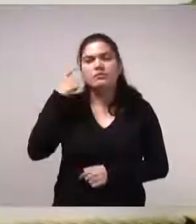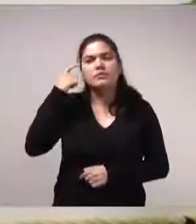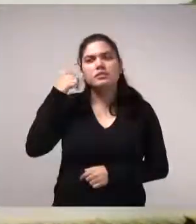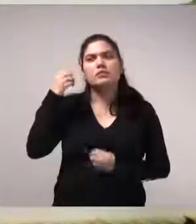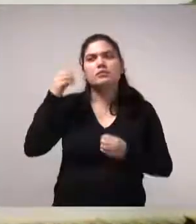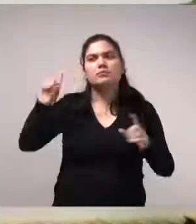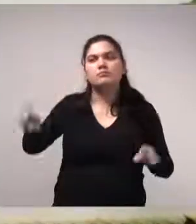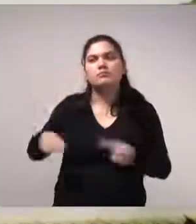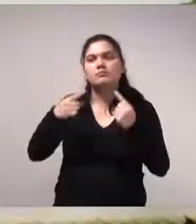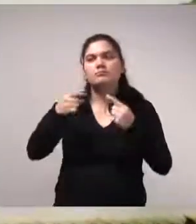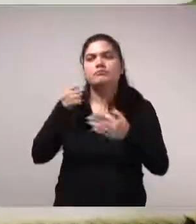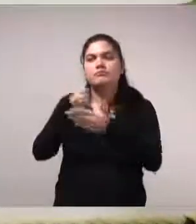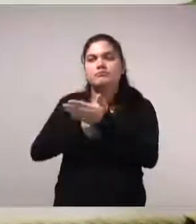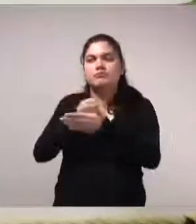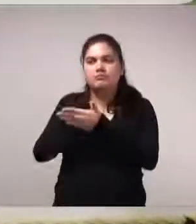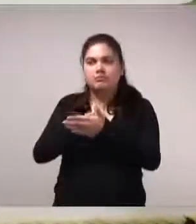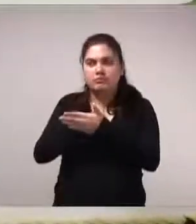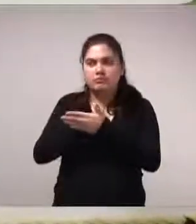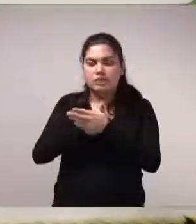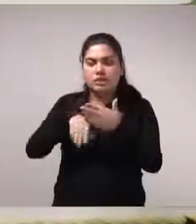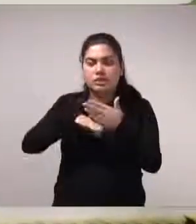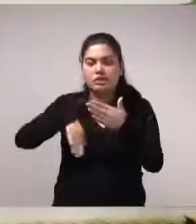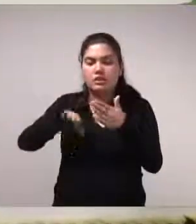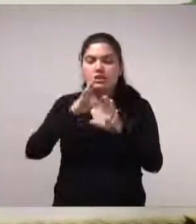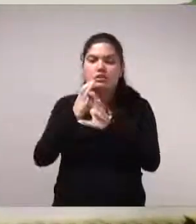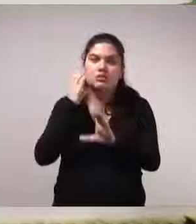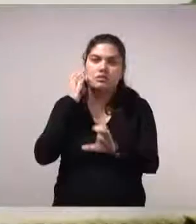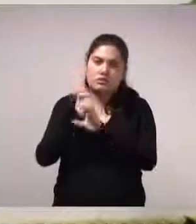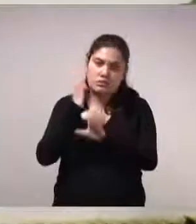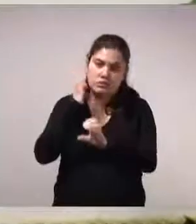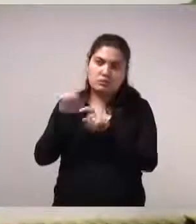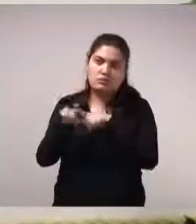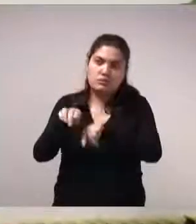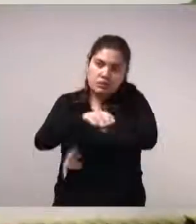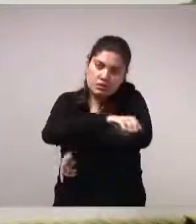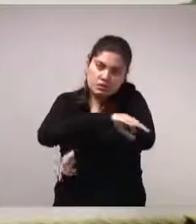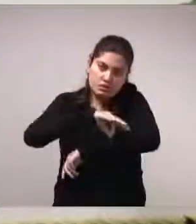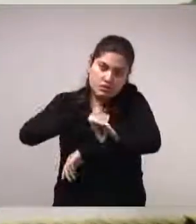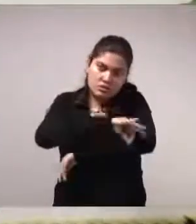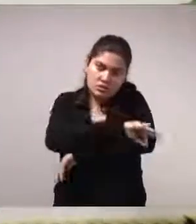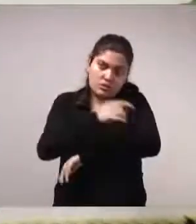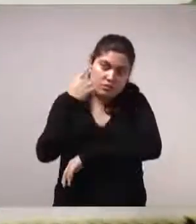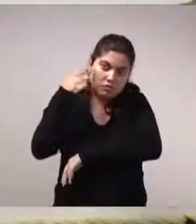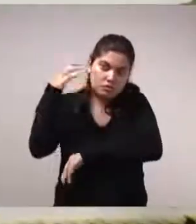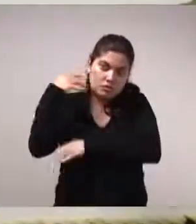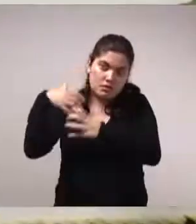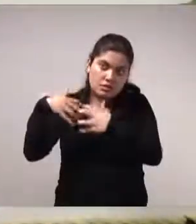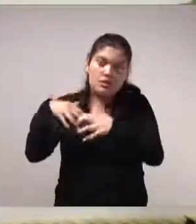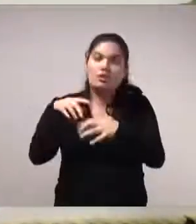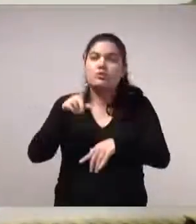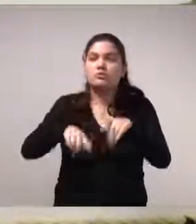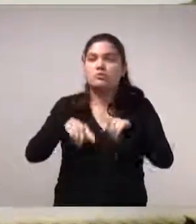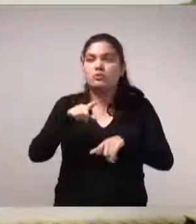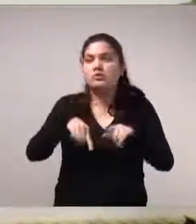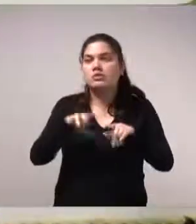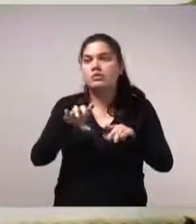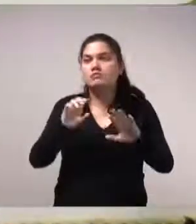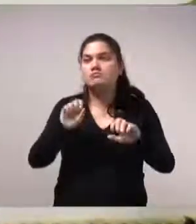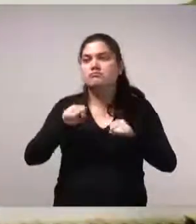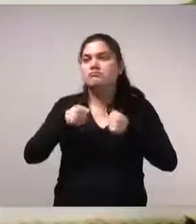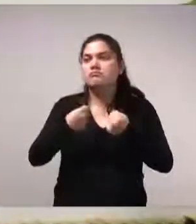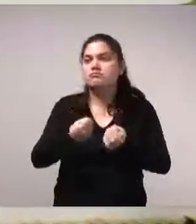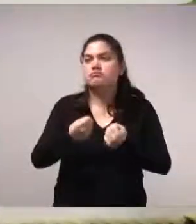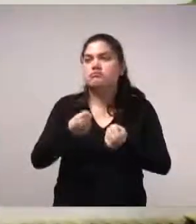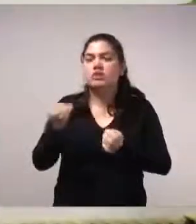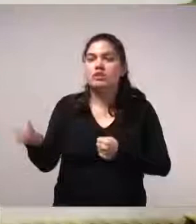esses desafios. E no campo da arquitetura e engenharia, é fundamental entender que a qualidade desse instrumento é fundamental para